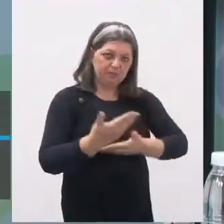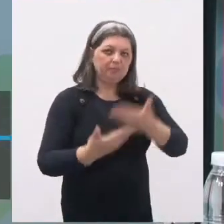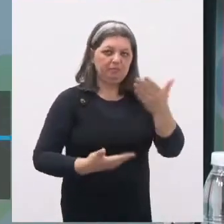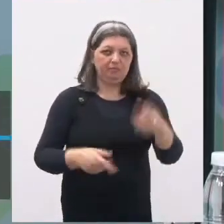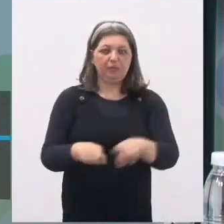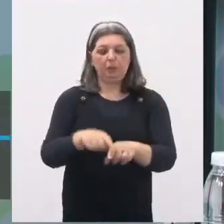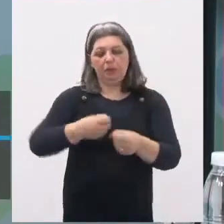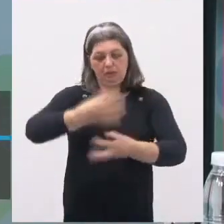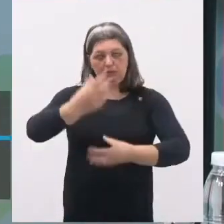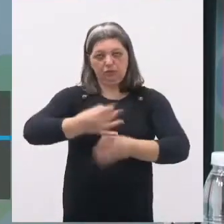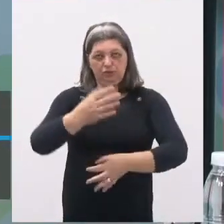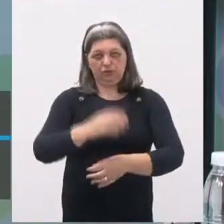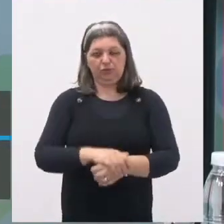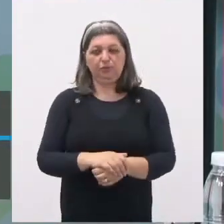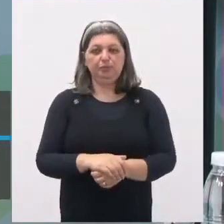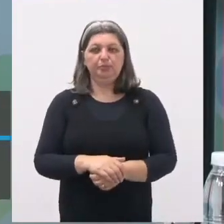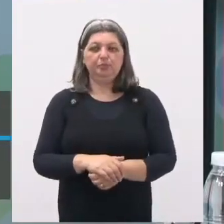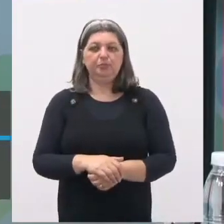chat também.